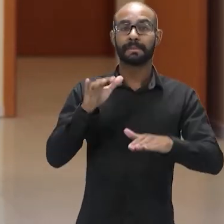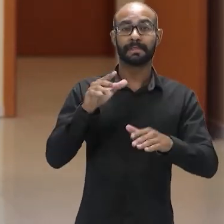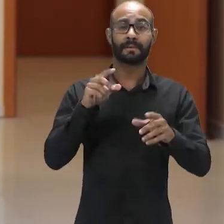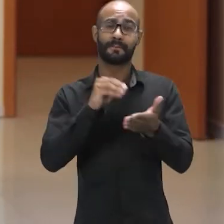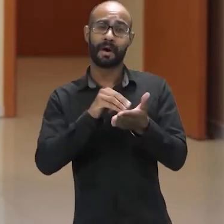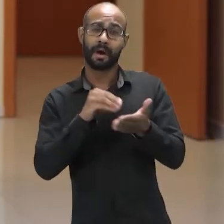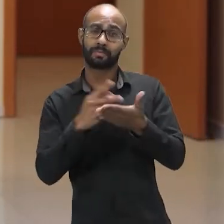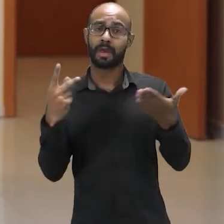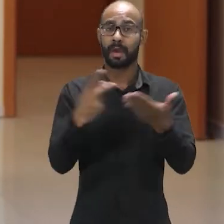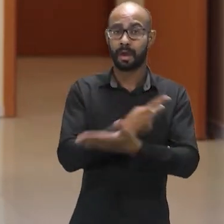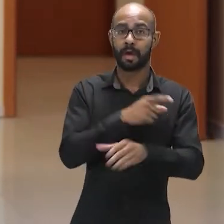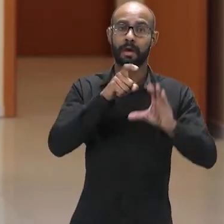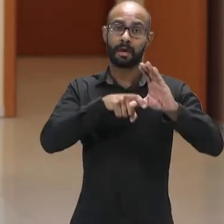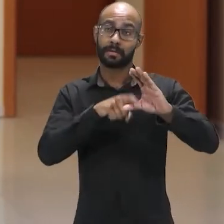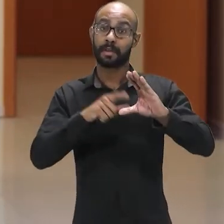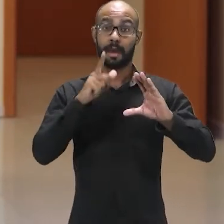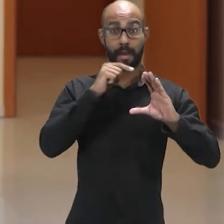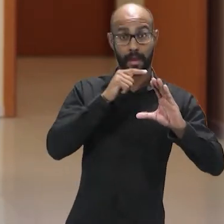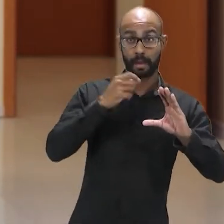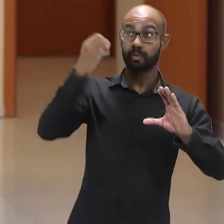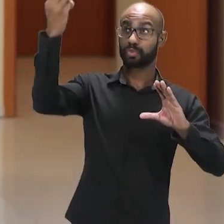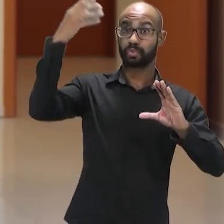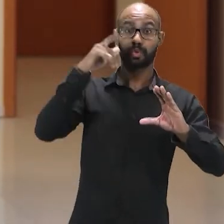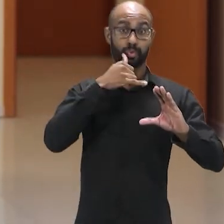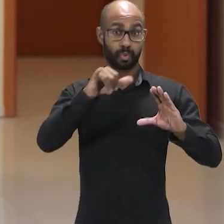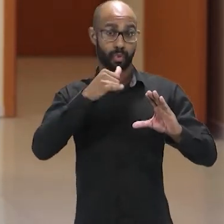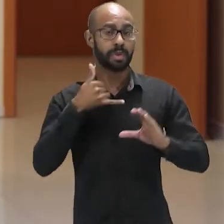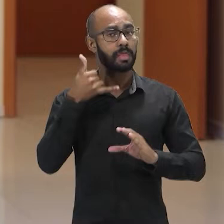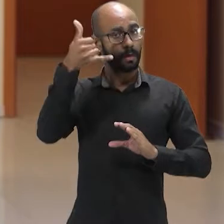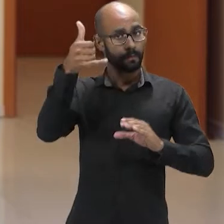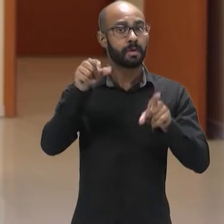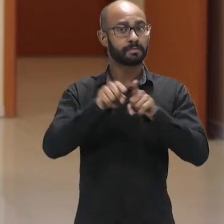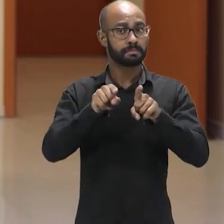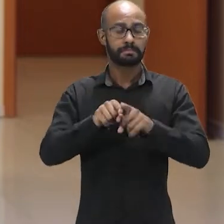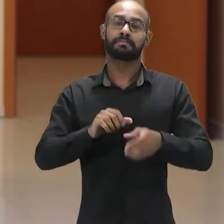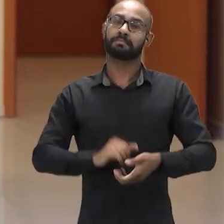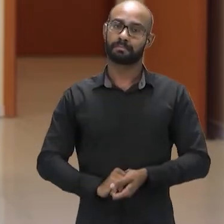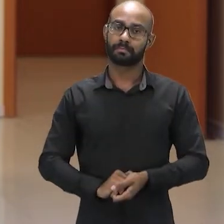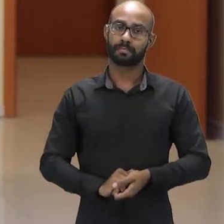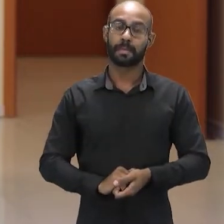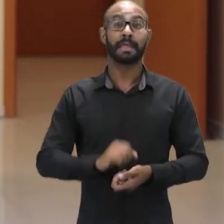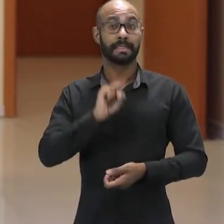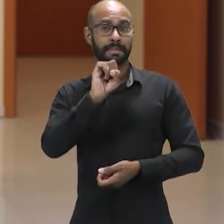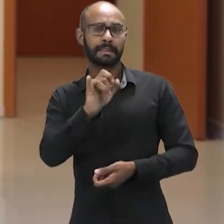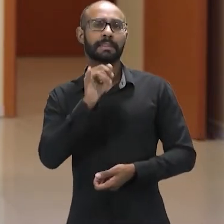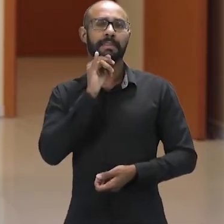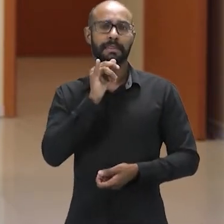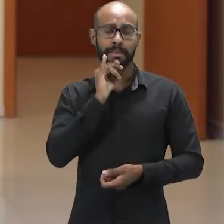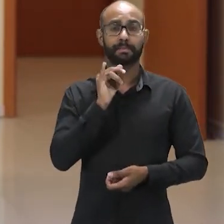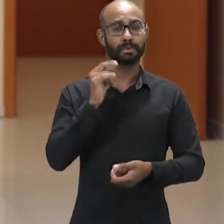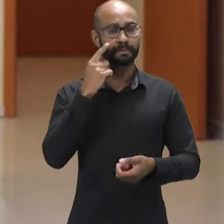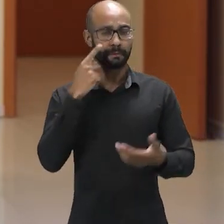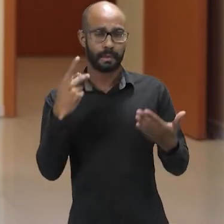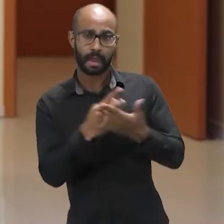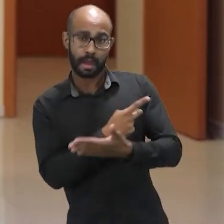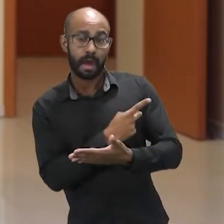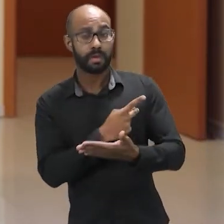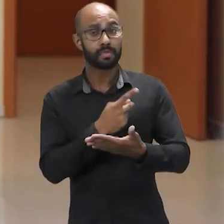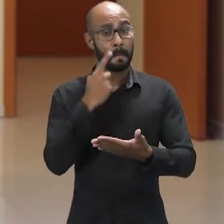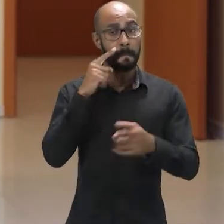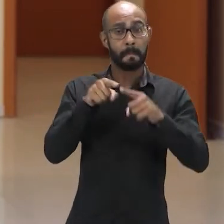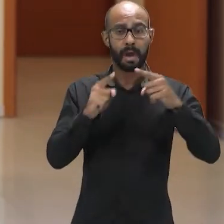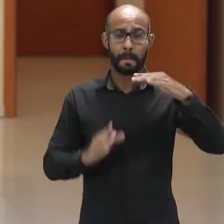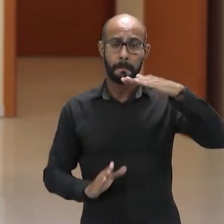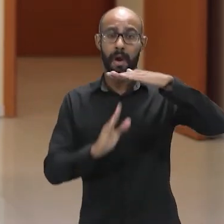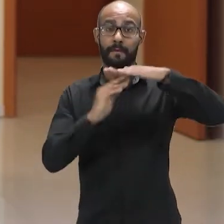questionam irregularidades nos serviços de água, energia elétrica e telefonia. Inclusive, se as ações tiverem